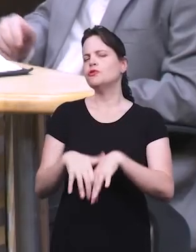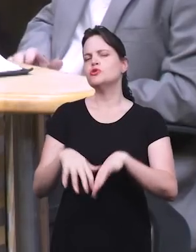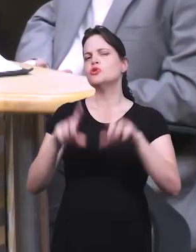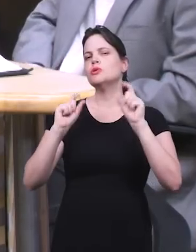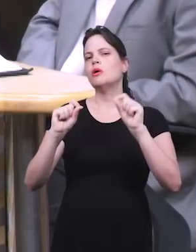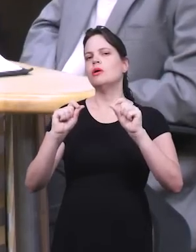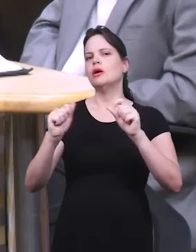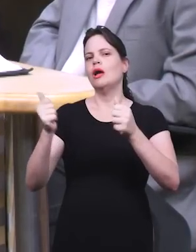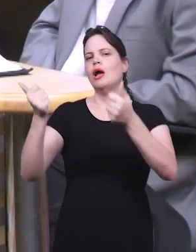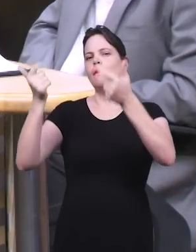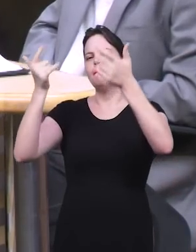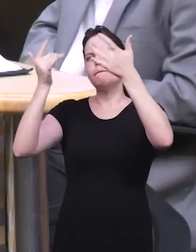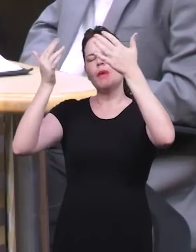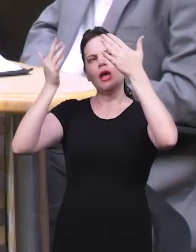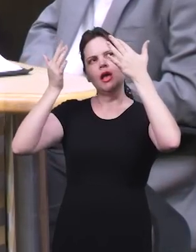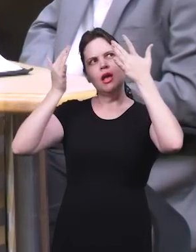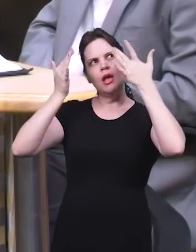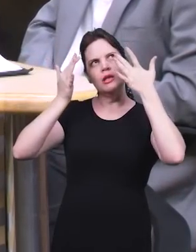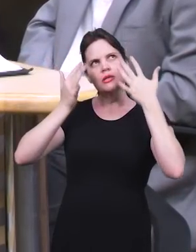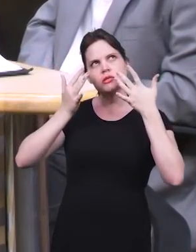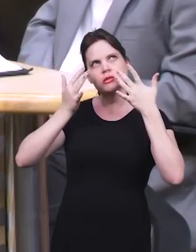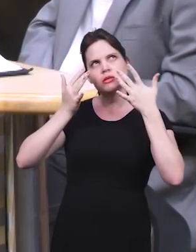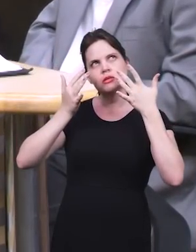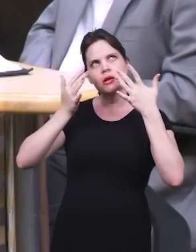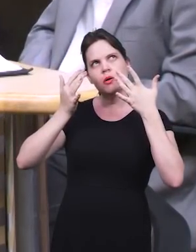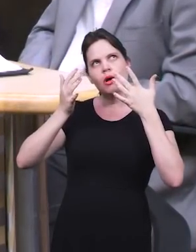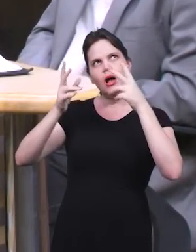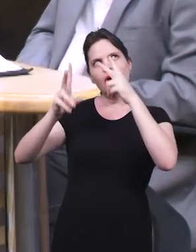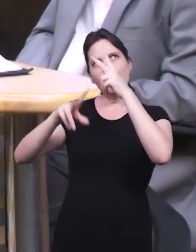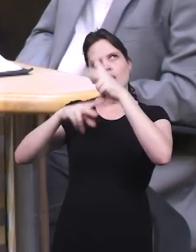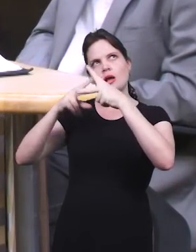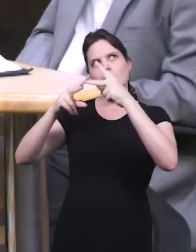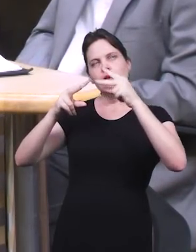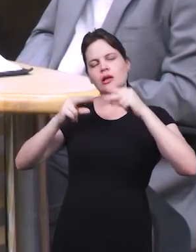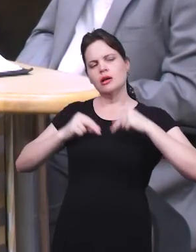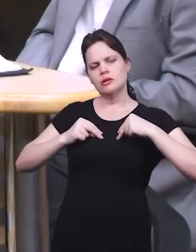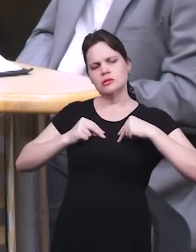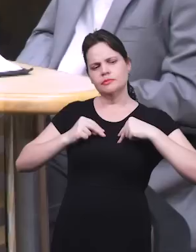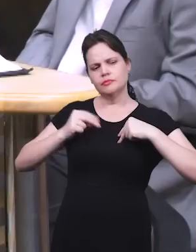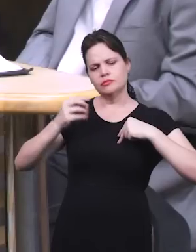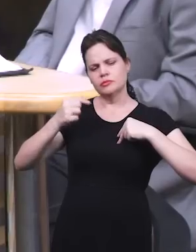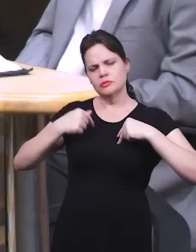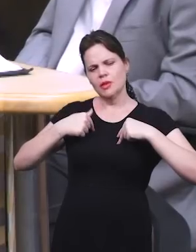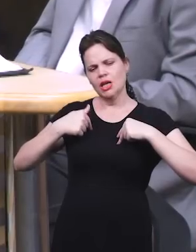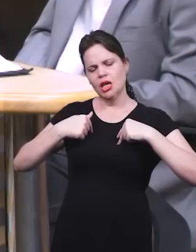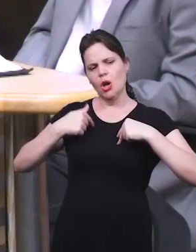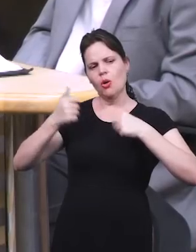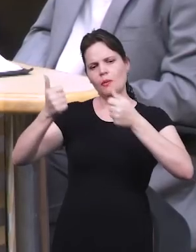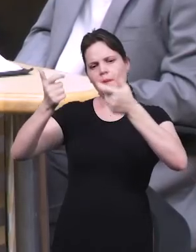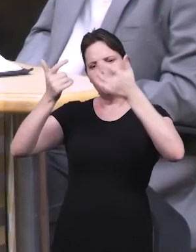experiência de receber e transmitir a herança? Quer dizer, quais os sinais na vida de Abraão